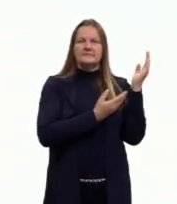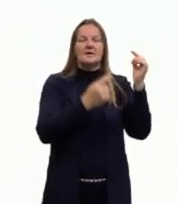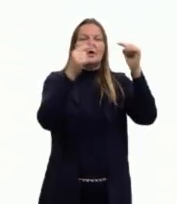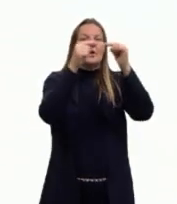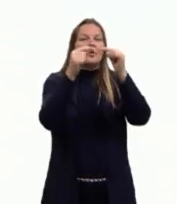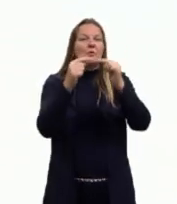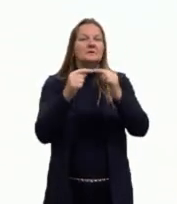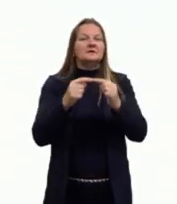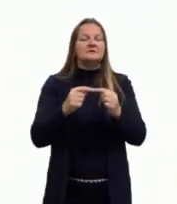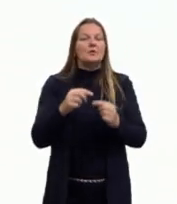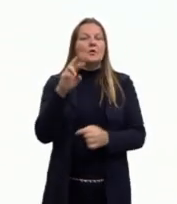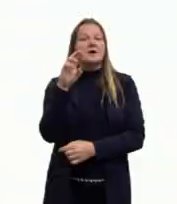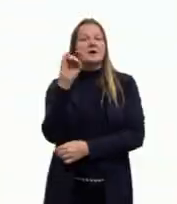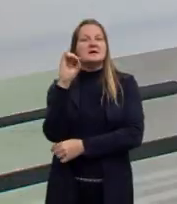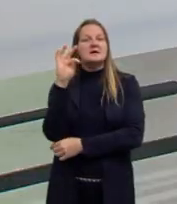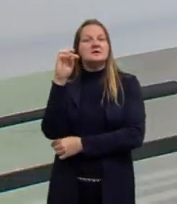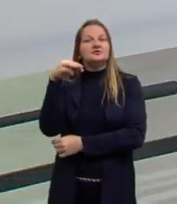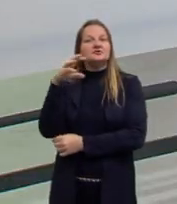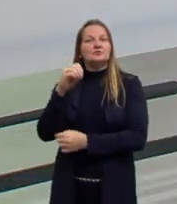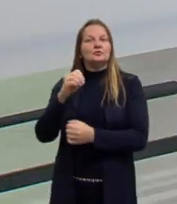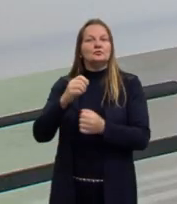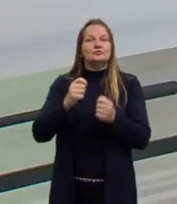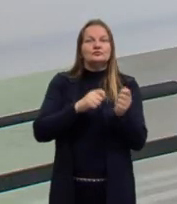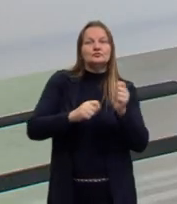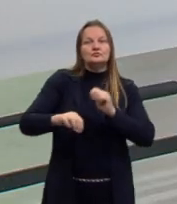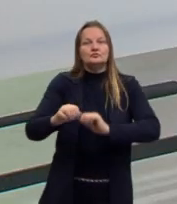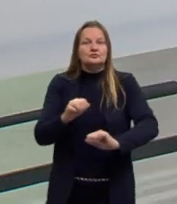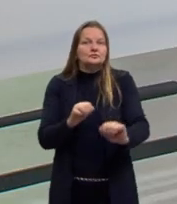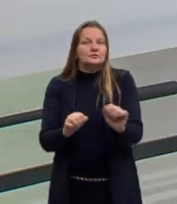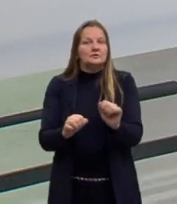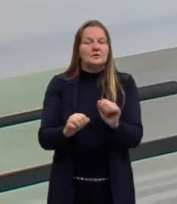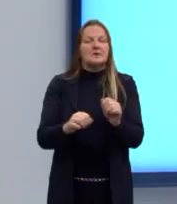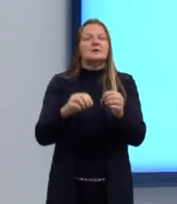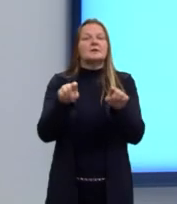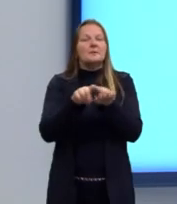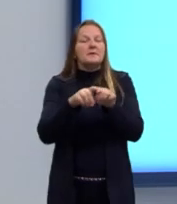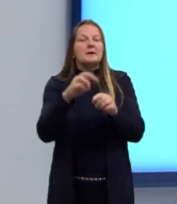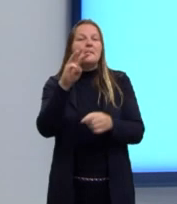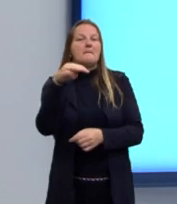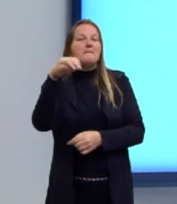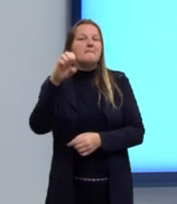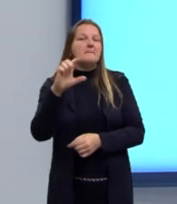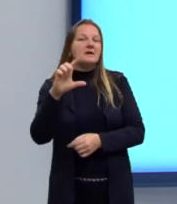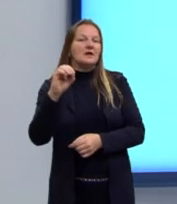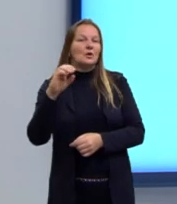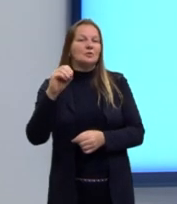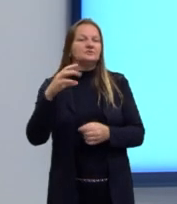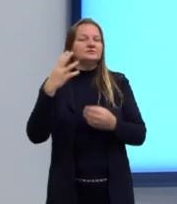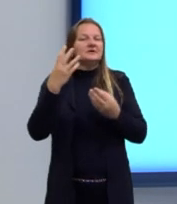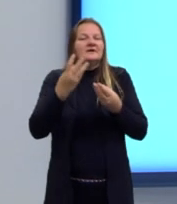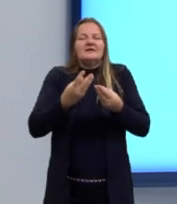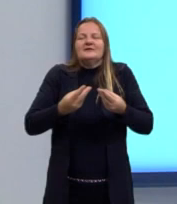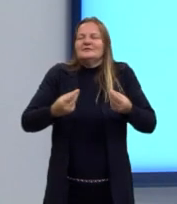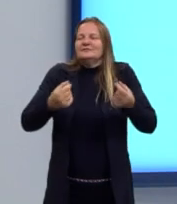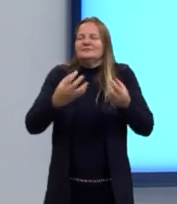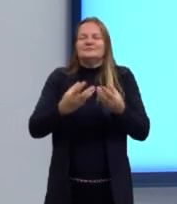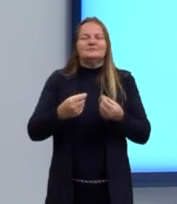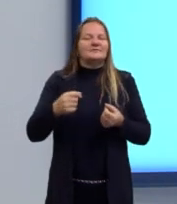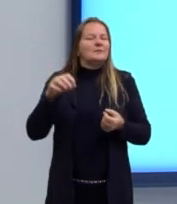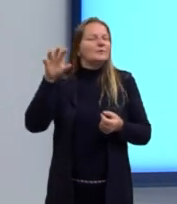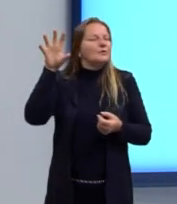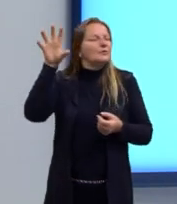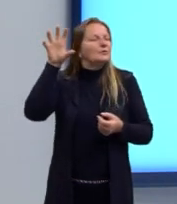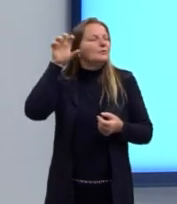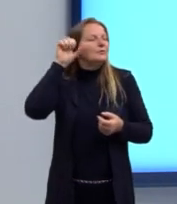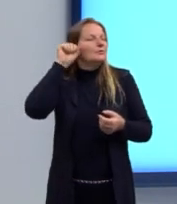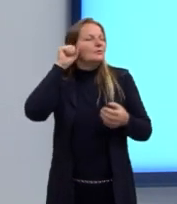de ritmo harmonia e melodia de maneira que se tornem agradável ao ouvido ou seja não é eu fazer